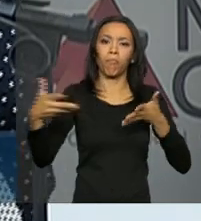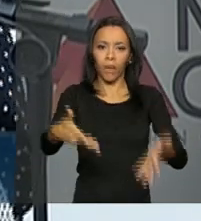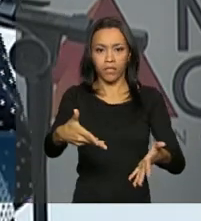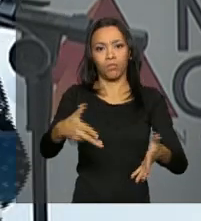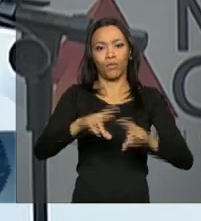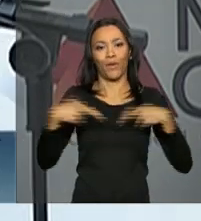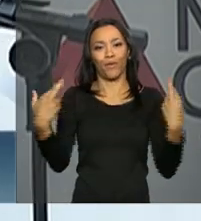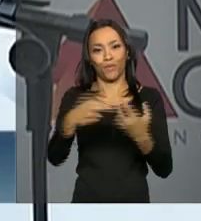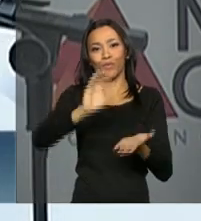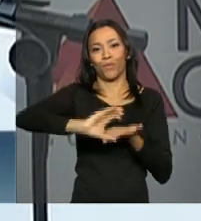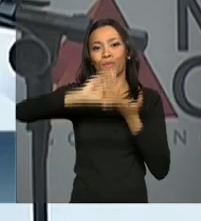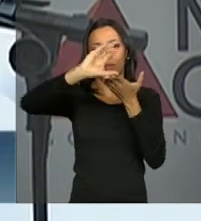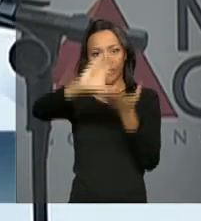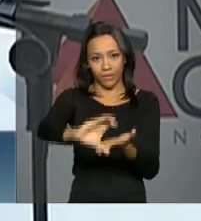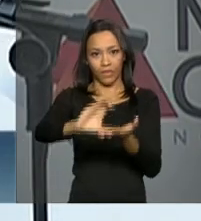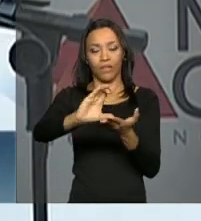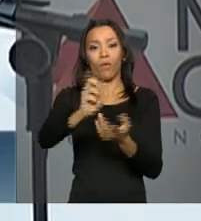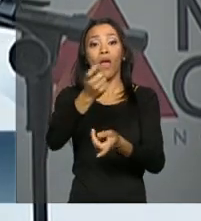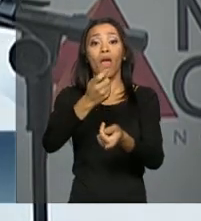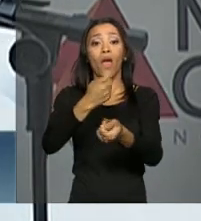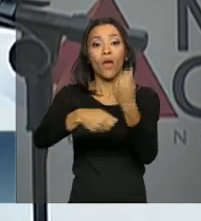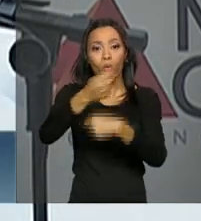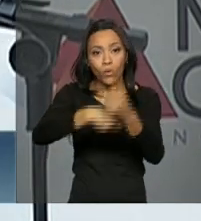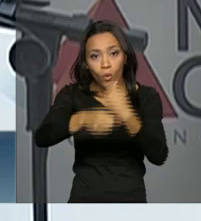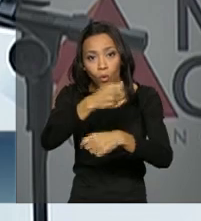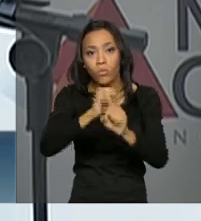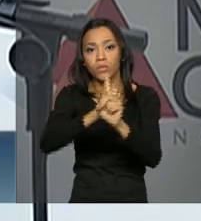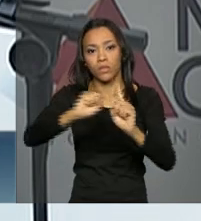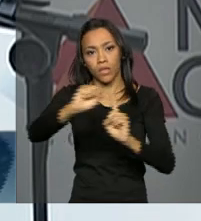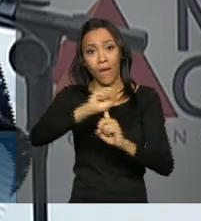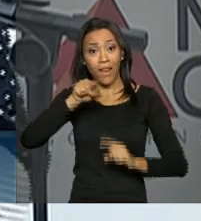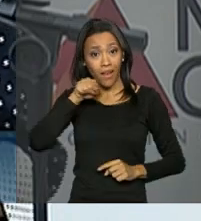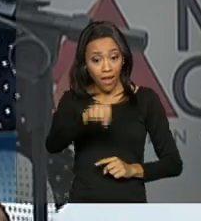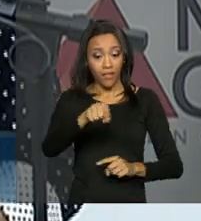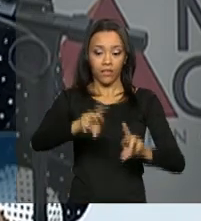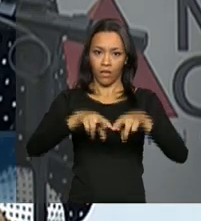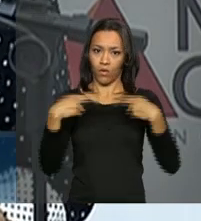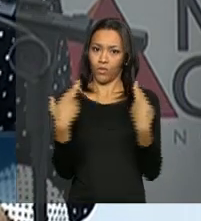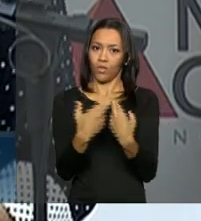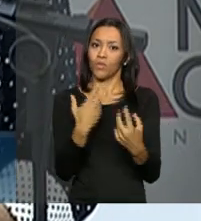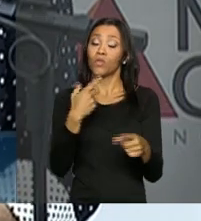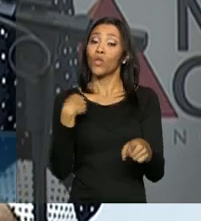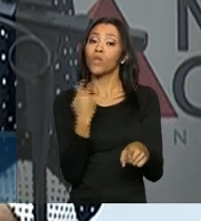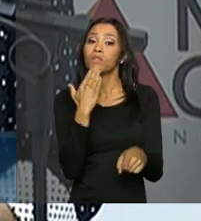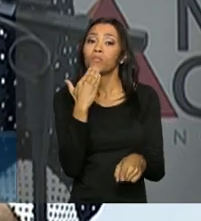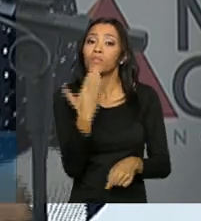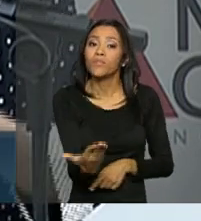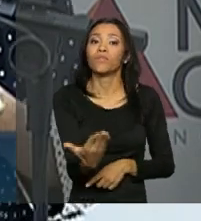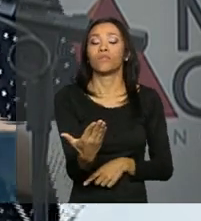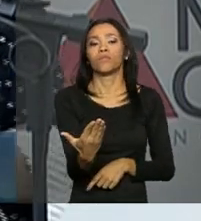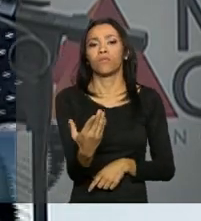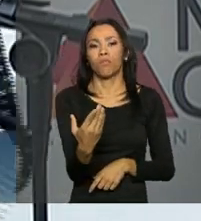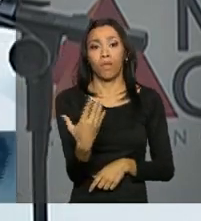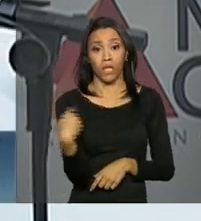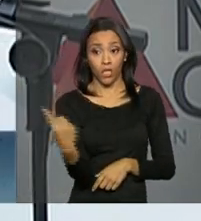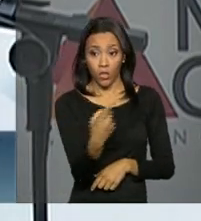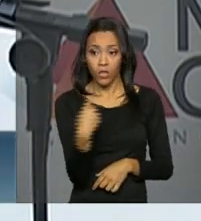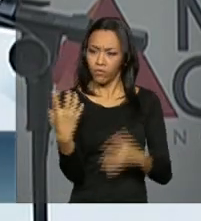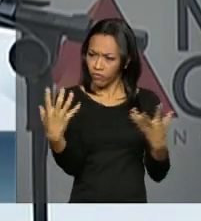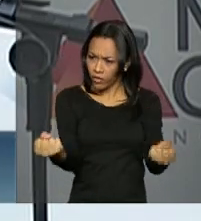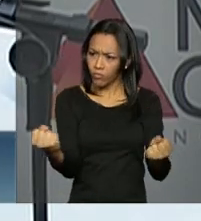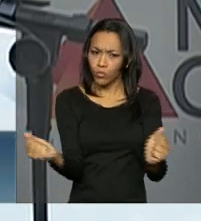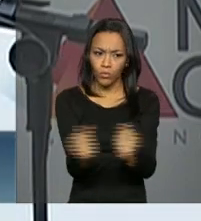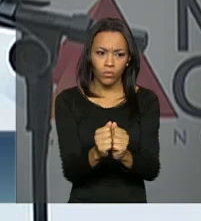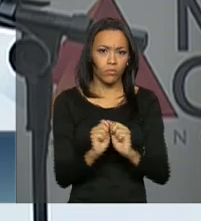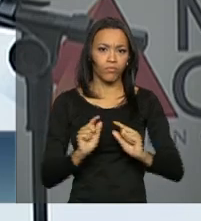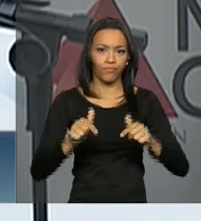Desenvolvimento Econômico e Social e lá nós fizemos um apelo encarecido para que nós nos uníssemos.